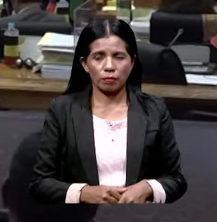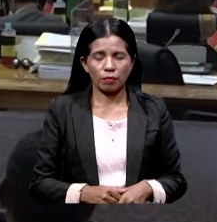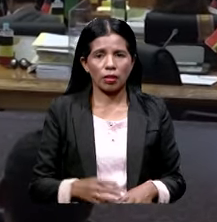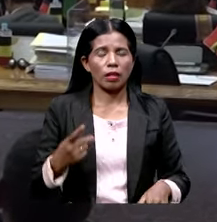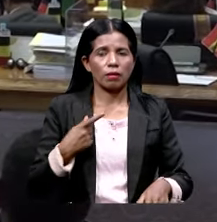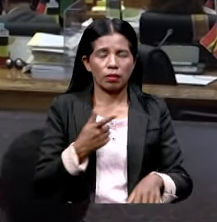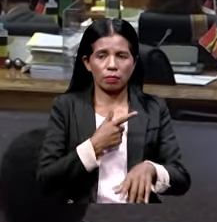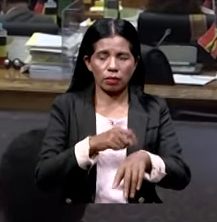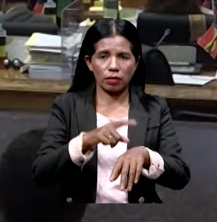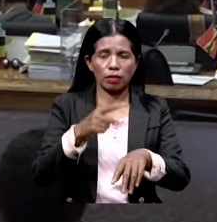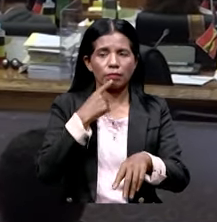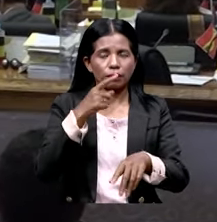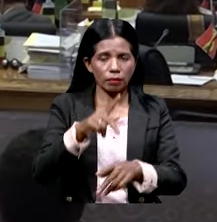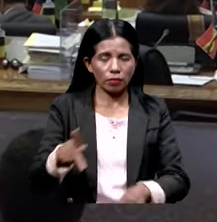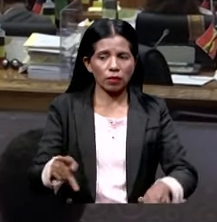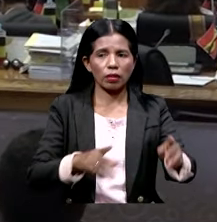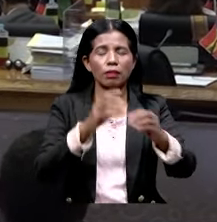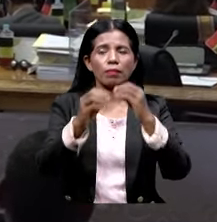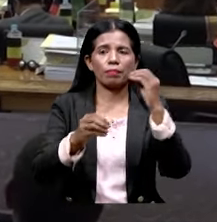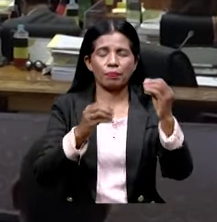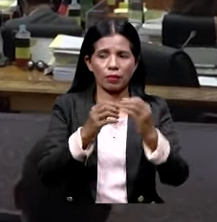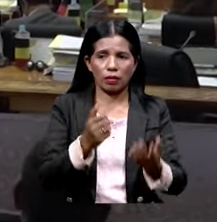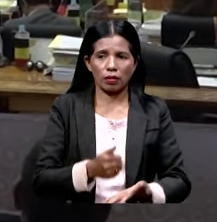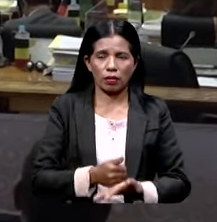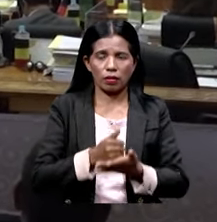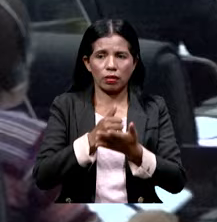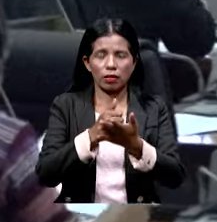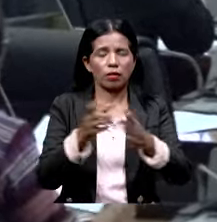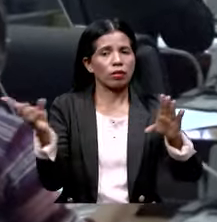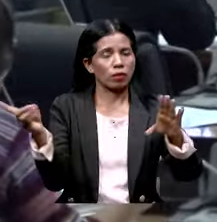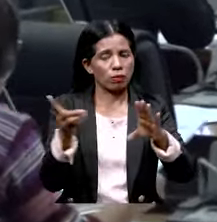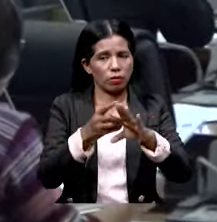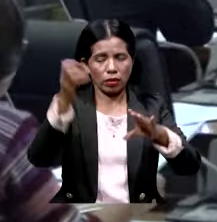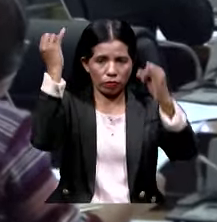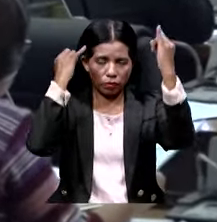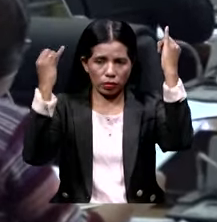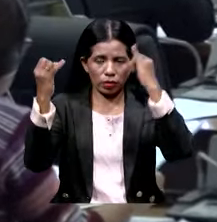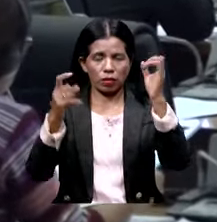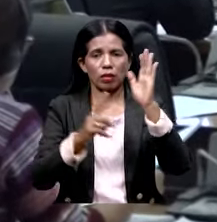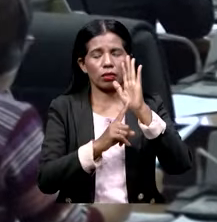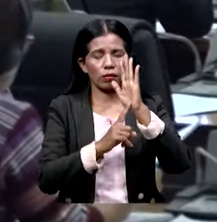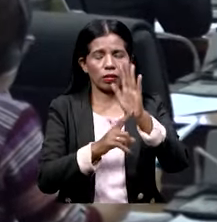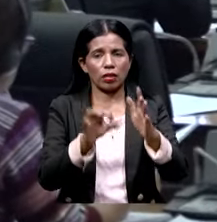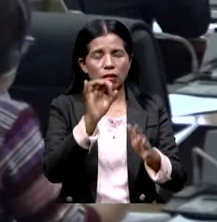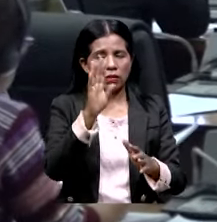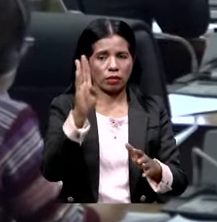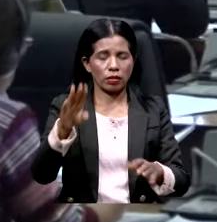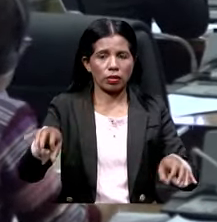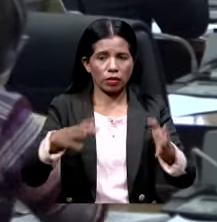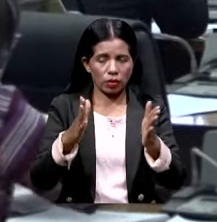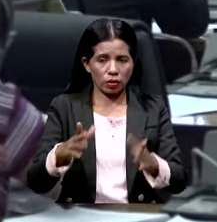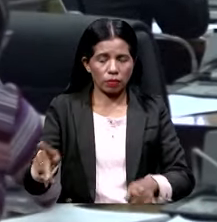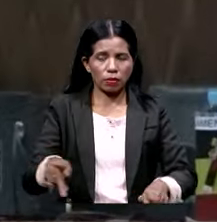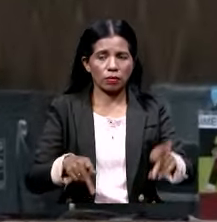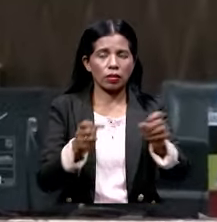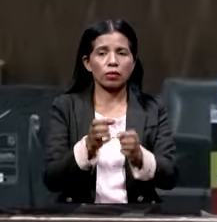Parlamento Nacional lamenta a publicação com a tratamento documento, ter informação nebe espalha e rede social, funcionário público sira,